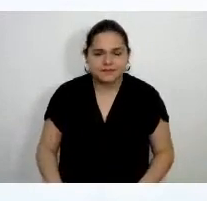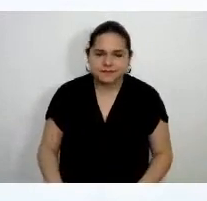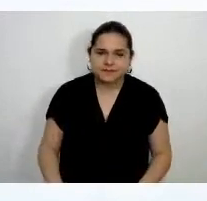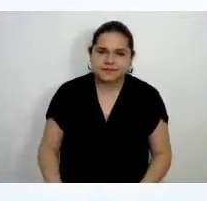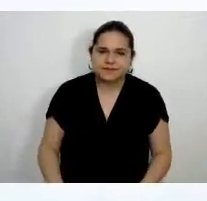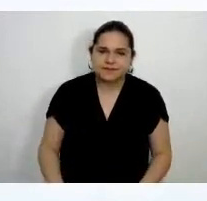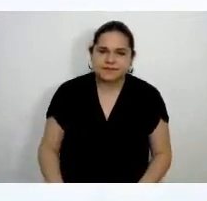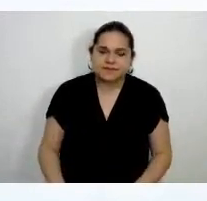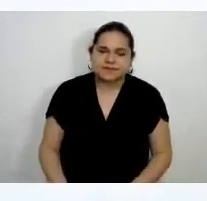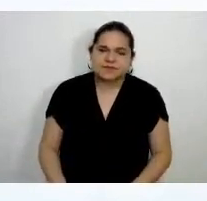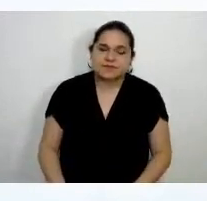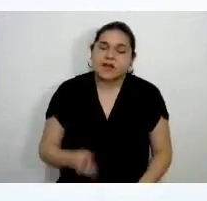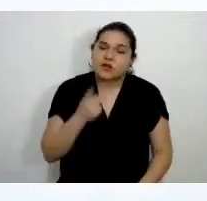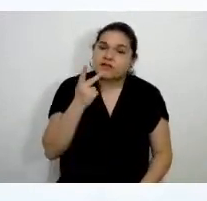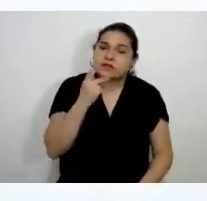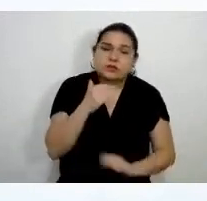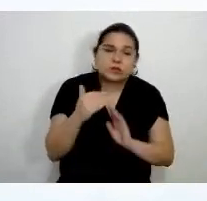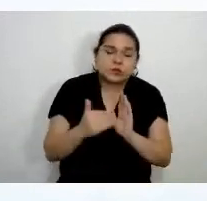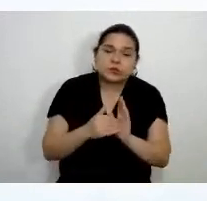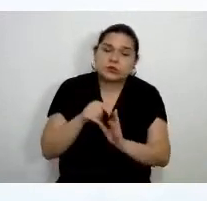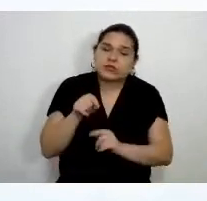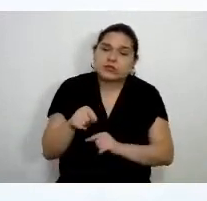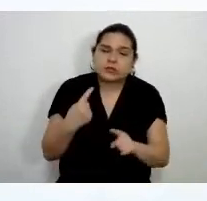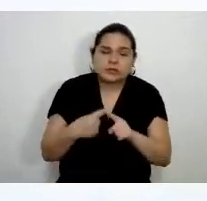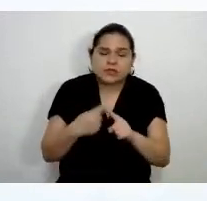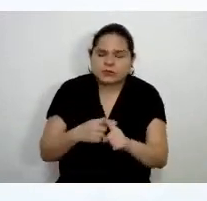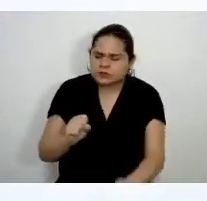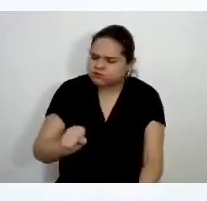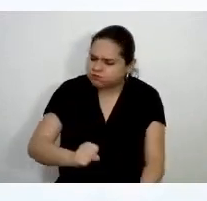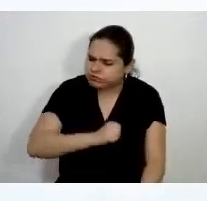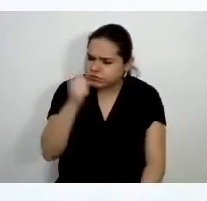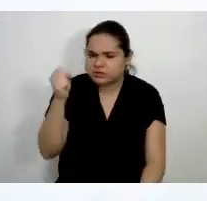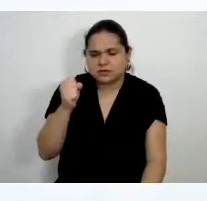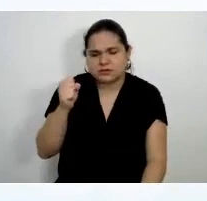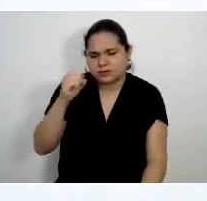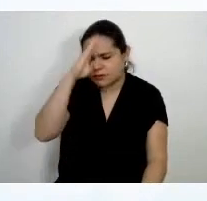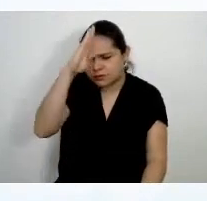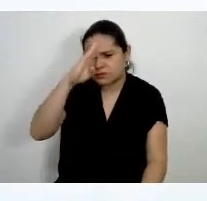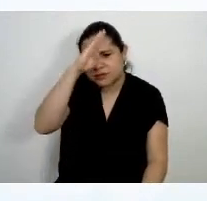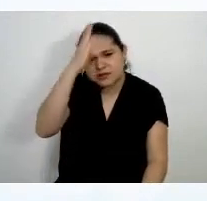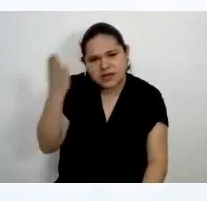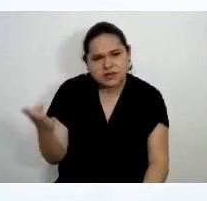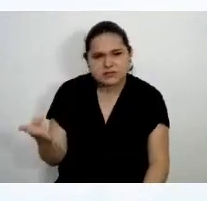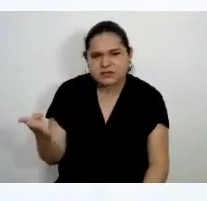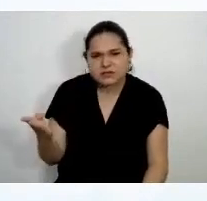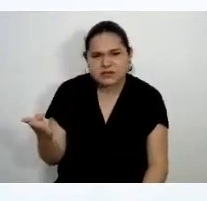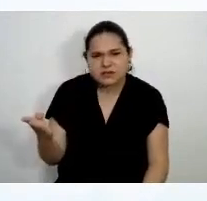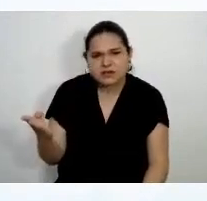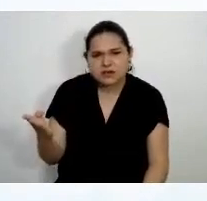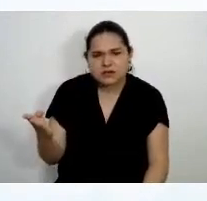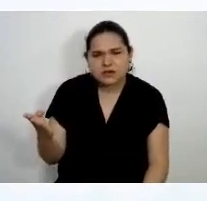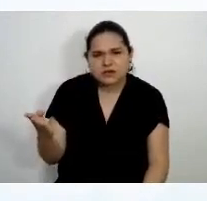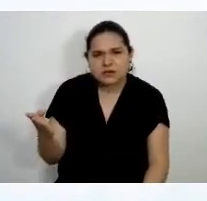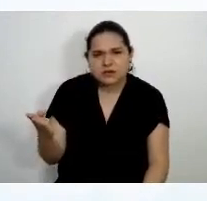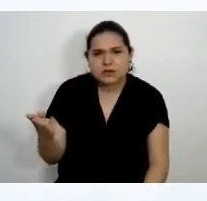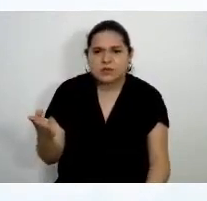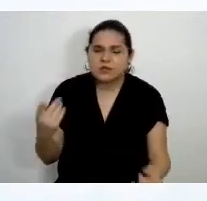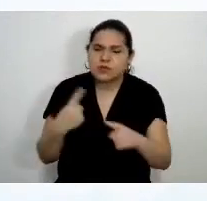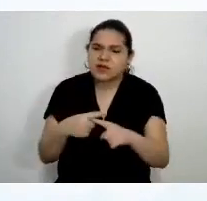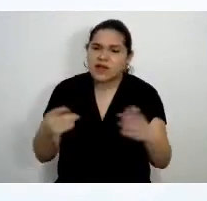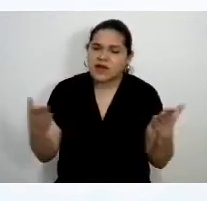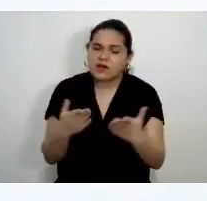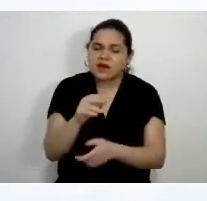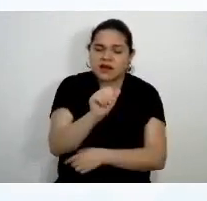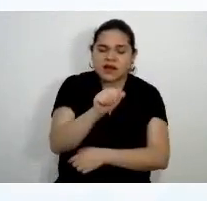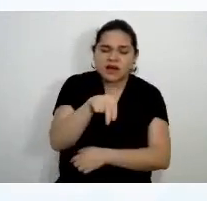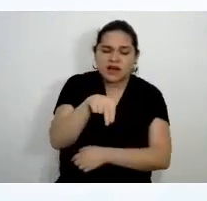Eu estou falando tudo isso porque eu estou extremamente indignado com essa atitude da Anvisa em relação